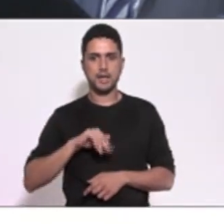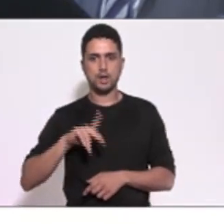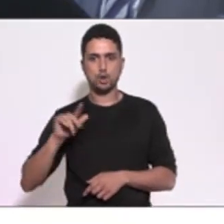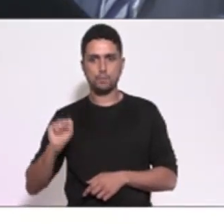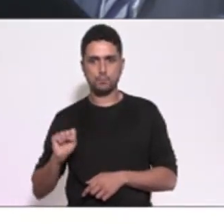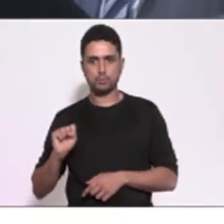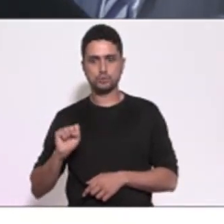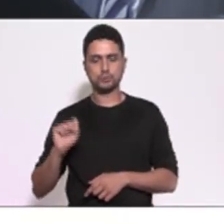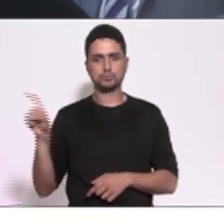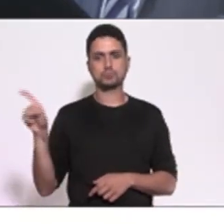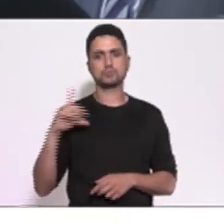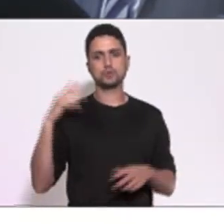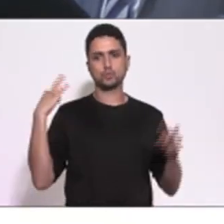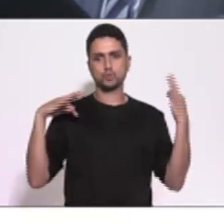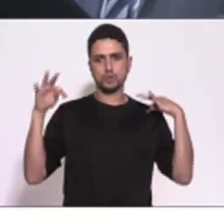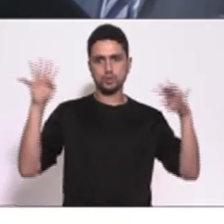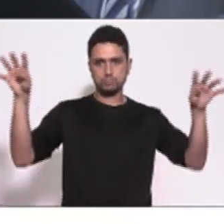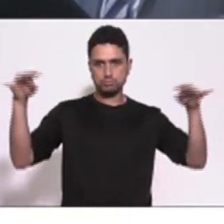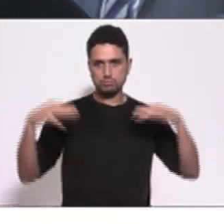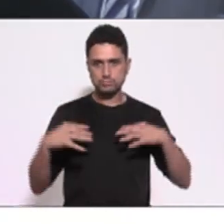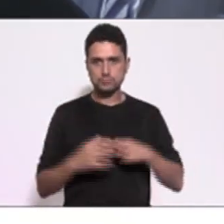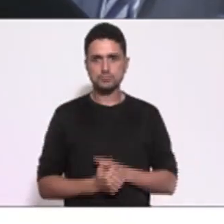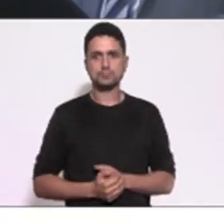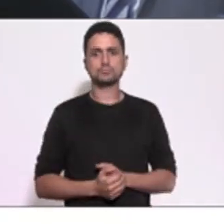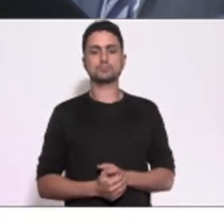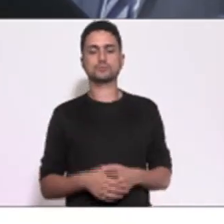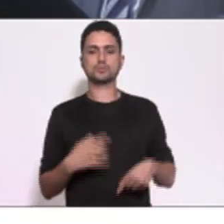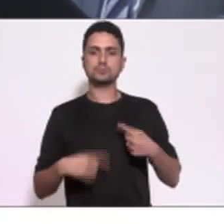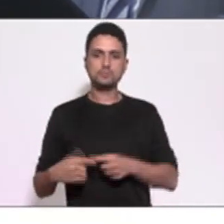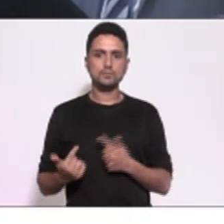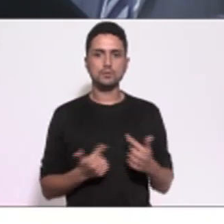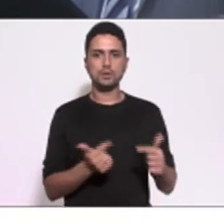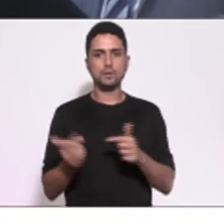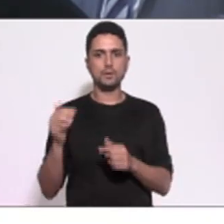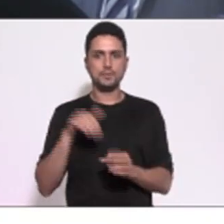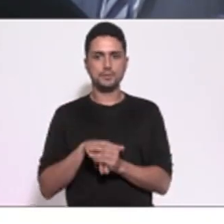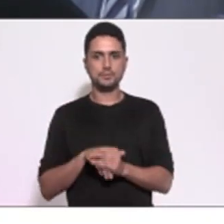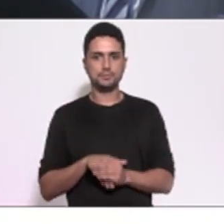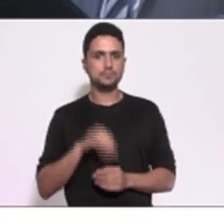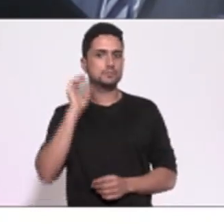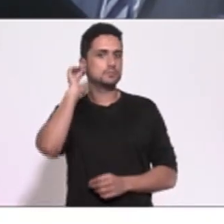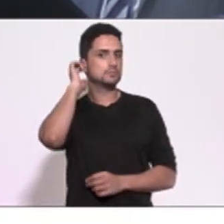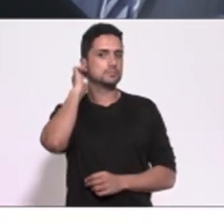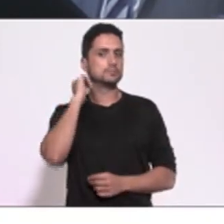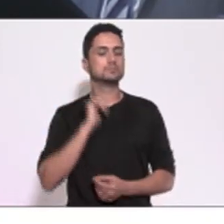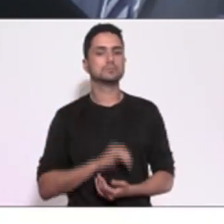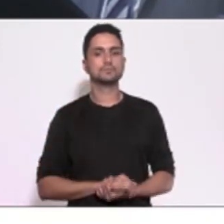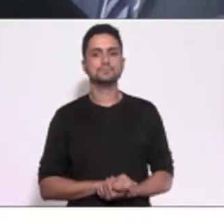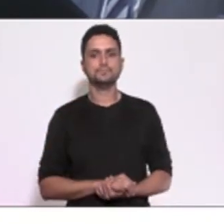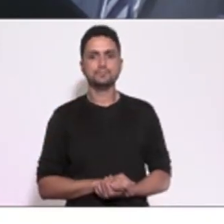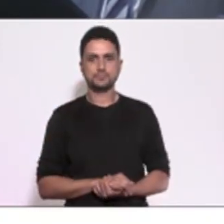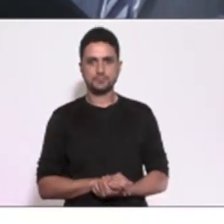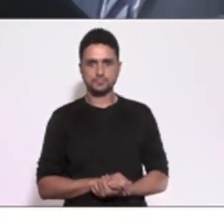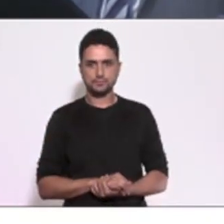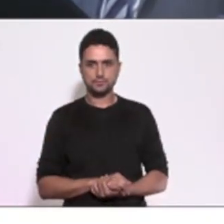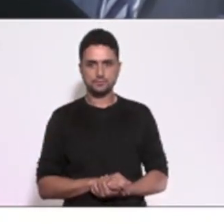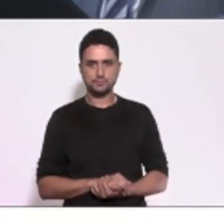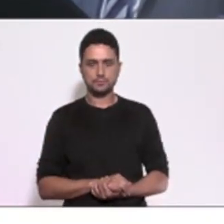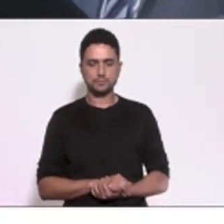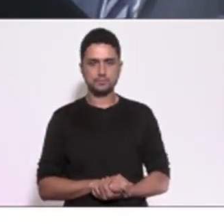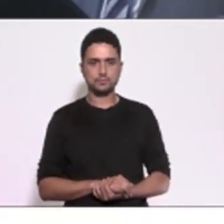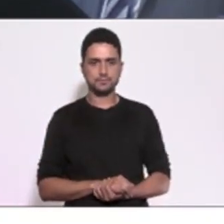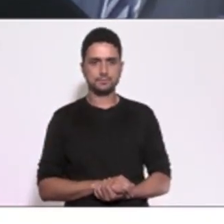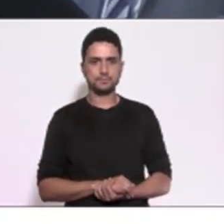interesse turístico. Em discussão, não havendo que queira discutir, encerrada a discussão, em votação. Os senhores que aprovam, que não estão aprovados, vai ao